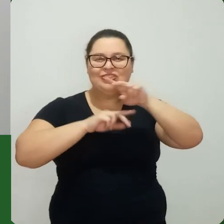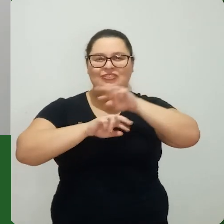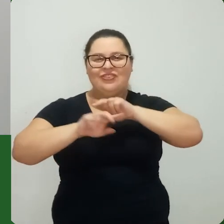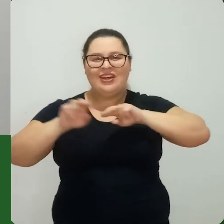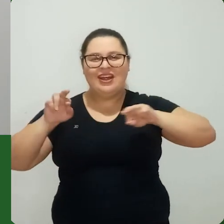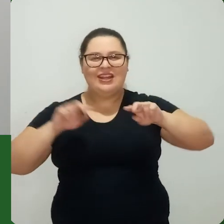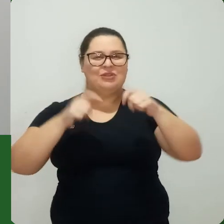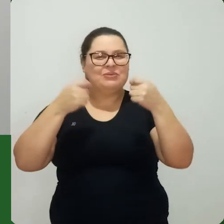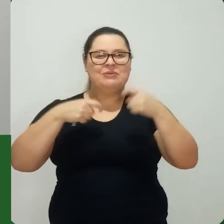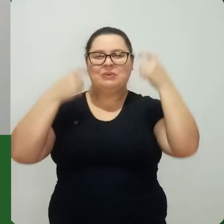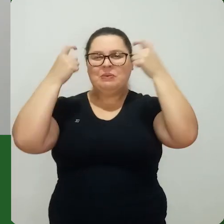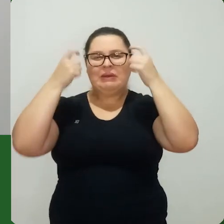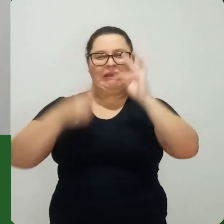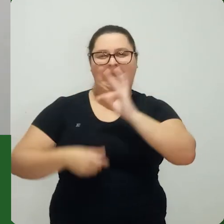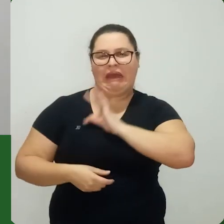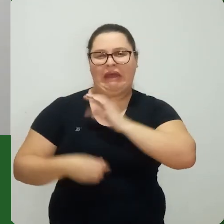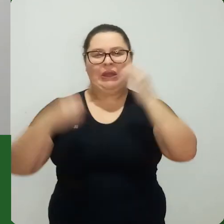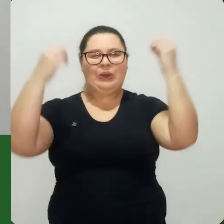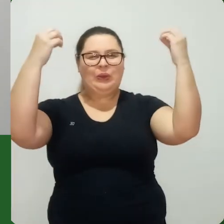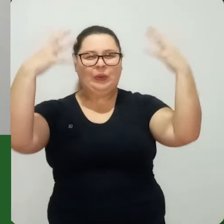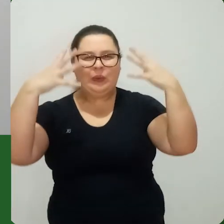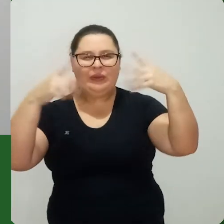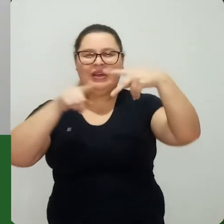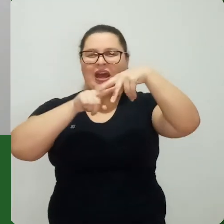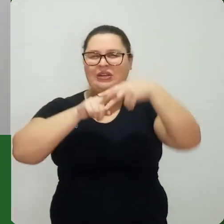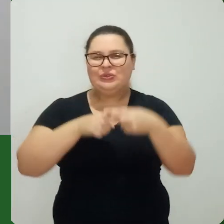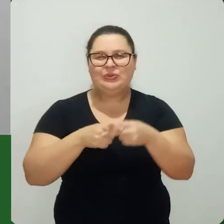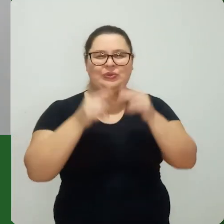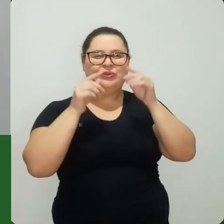mudam completamente. Eu não preciso me preocupar com técnica,